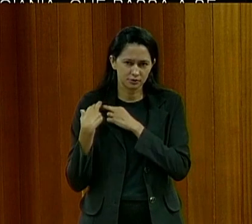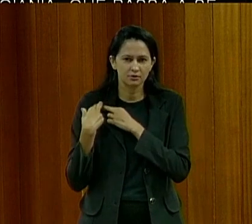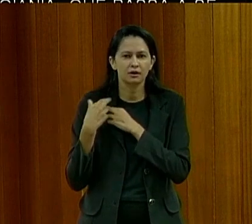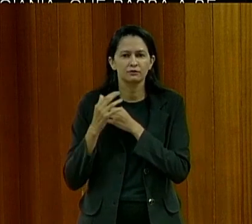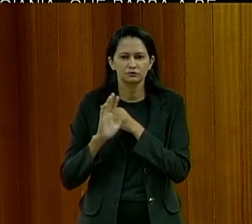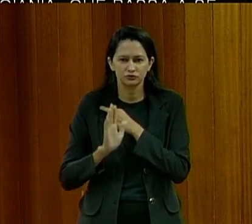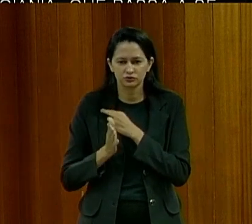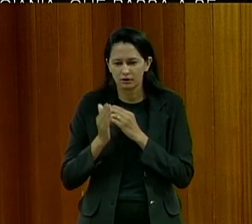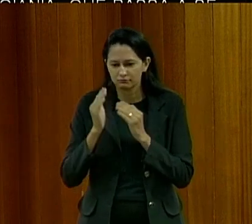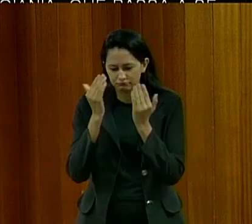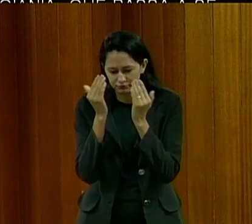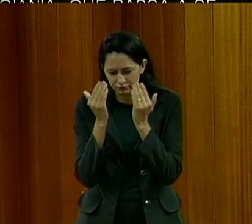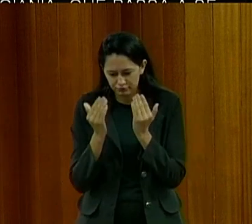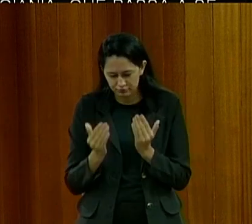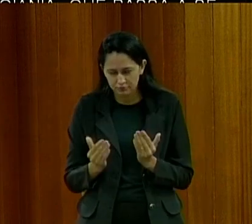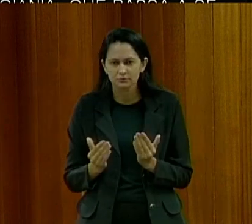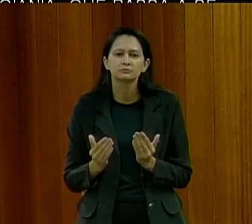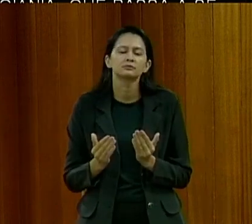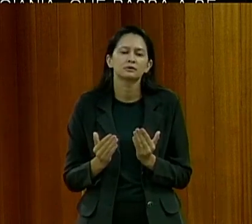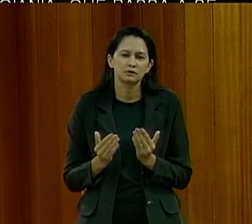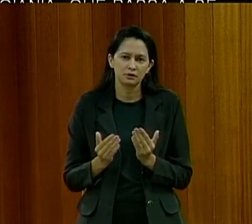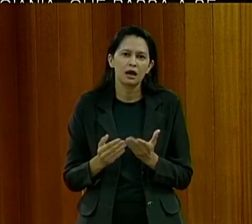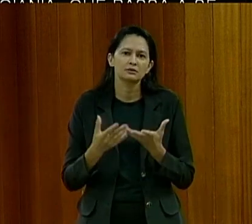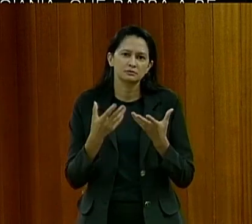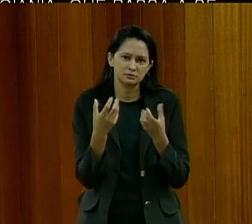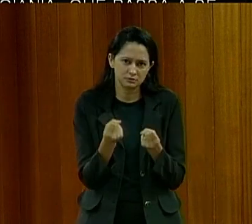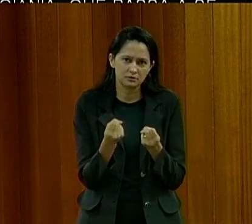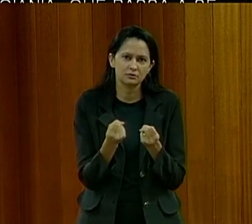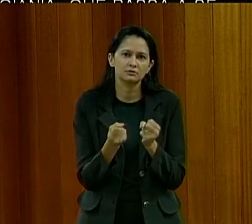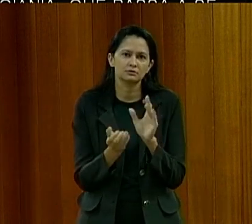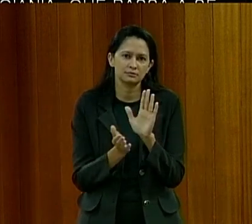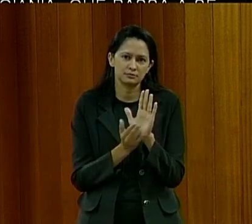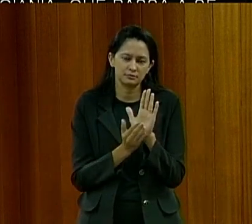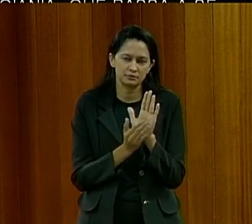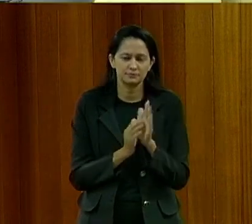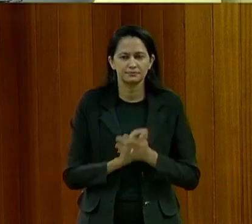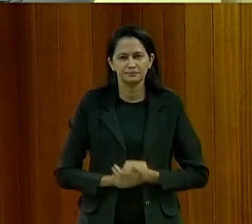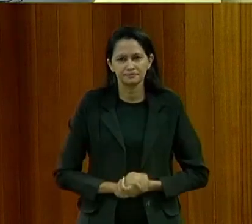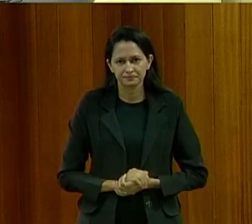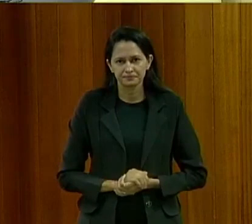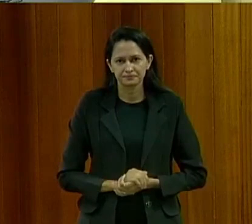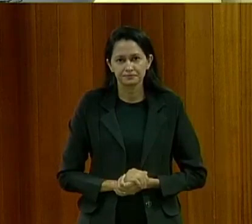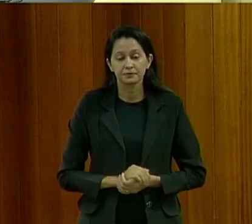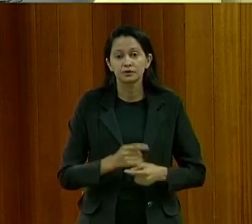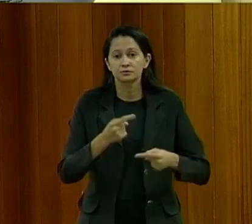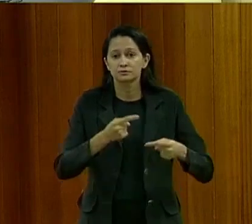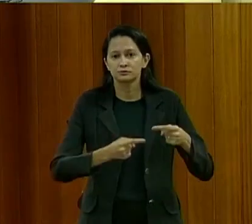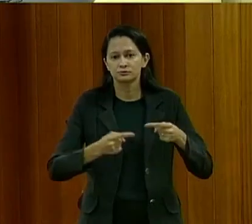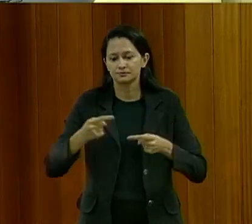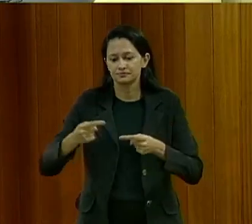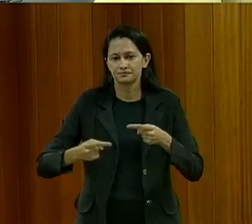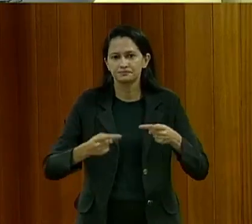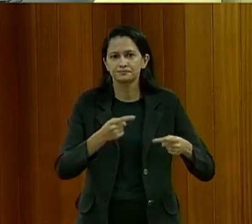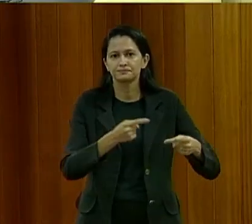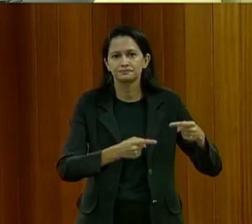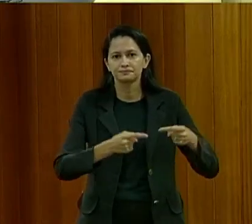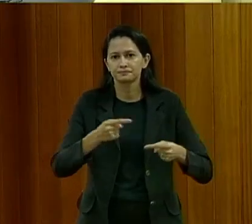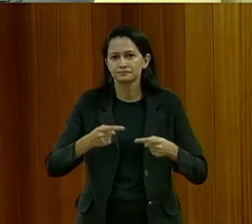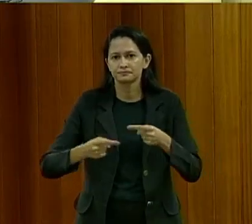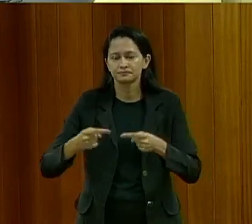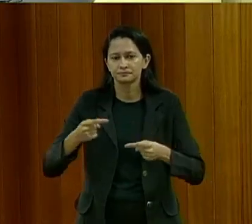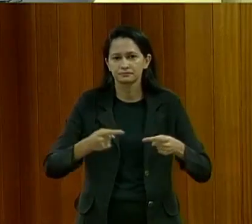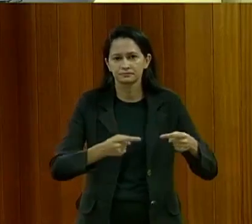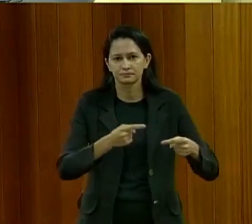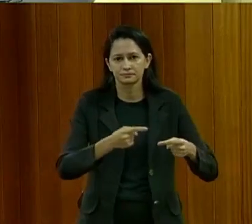Diniz, pela aprovação, senhor presidente. Está em discussão, senhores vereadores, em discussão, encerra a discussão, está em